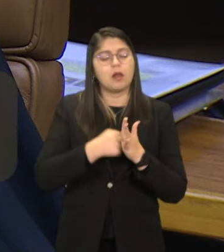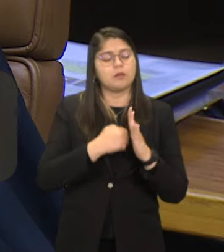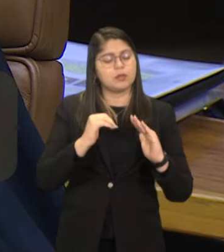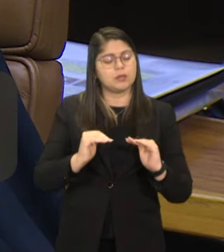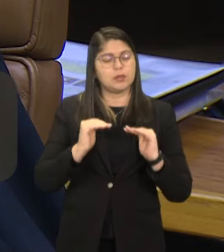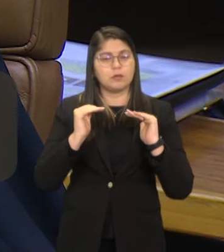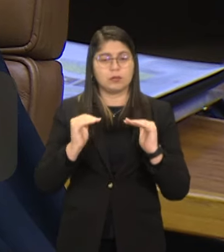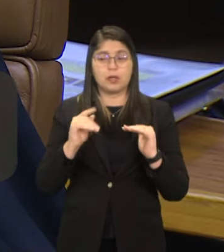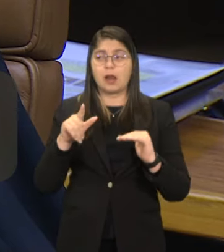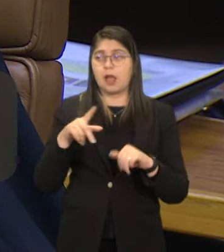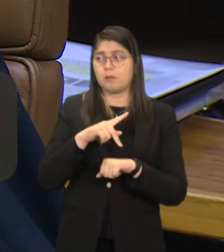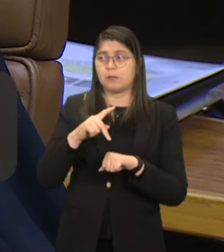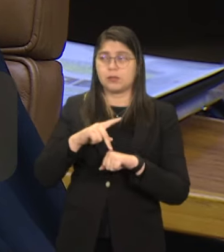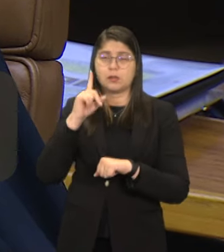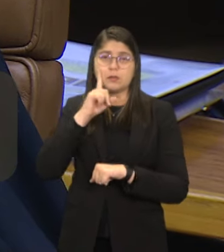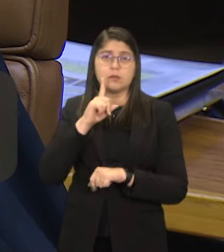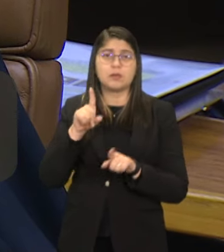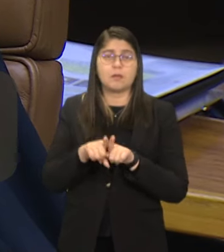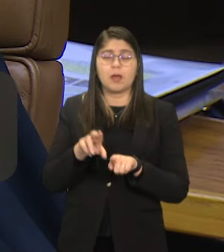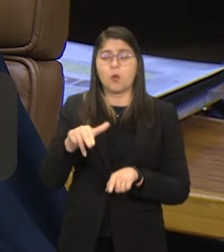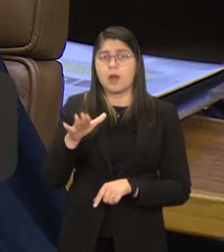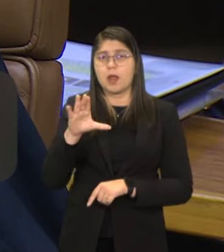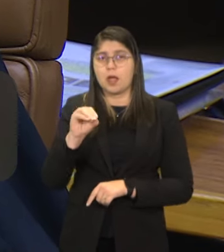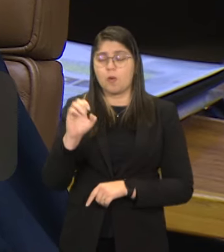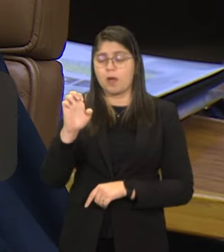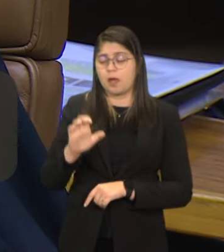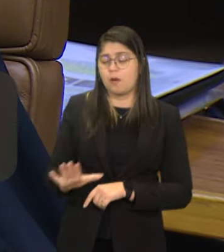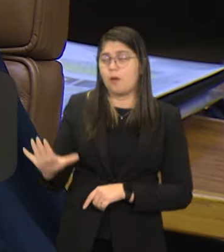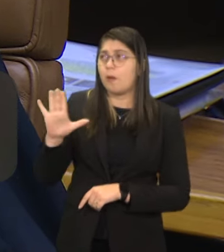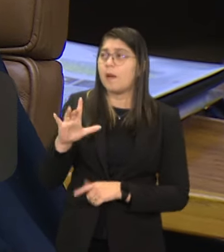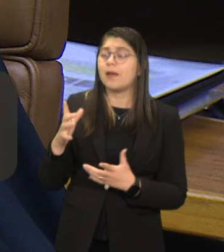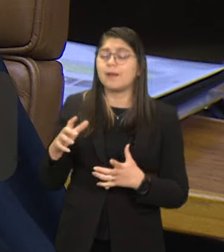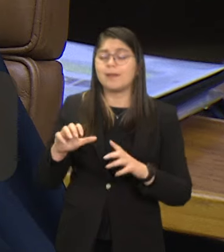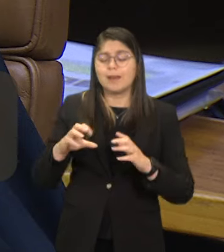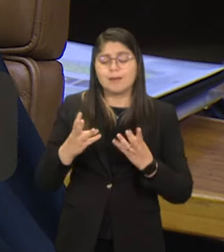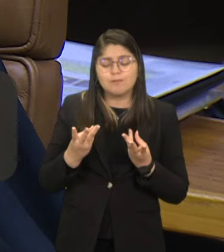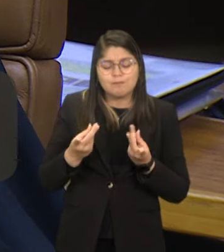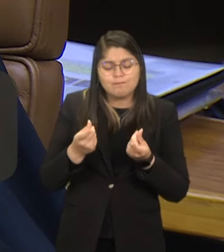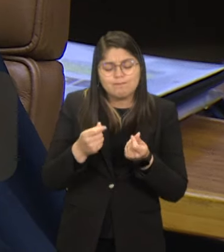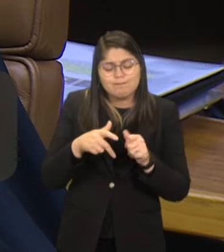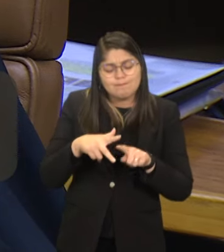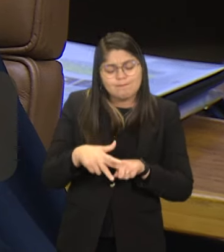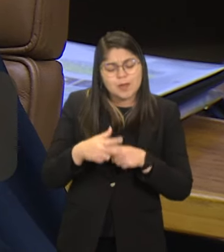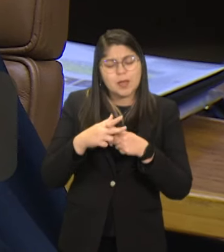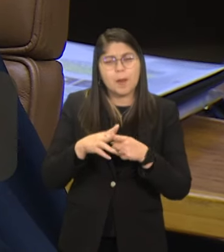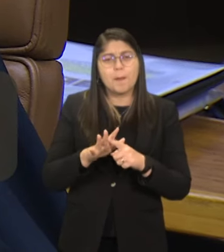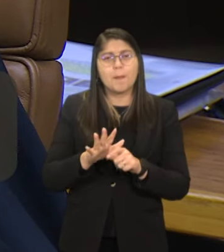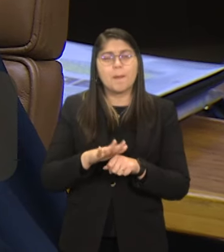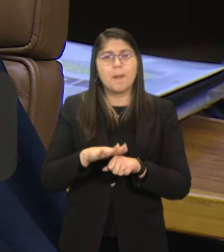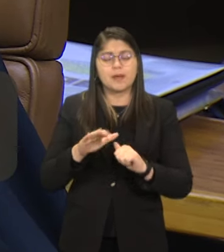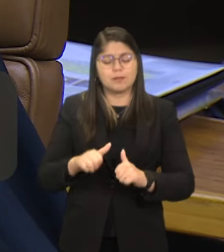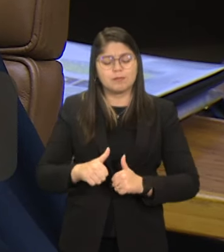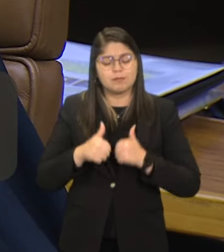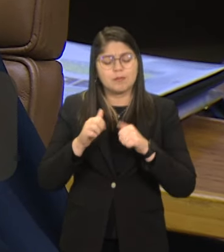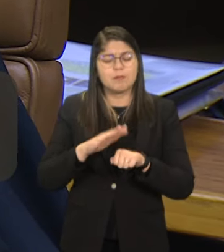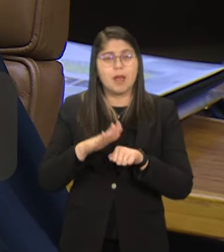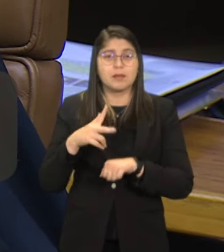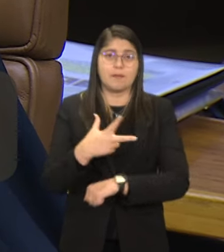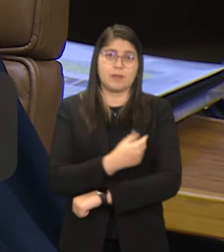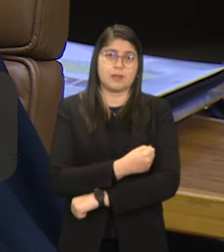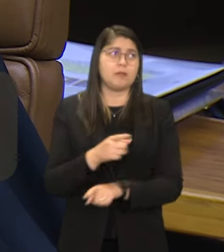tanto nos Estados Unidos como na União Europeia, pelo aperfeiçoamento dessas vacinas, que eu acho que é o rumo que o Brasil também deve